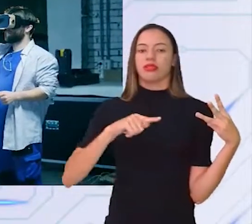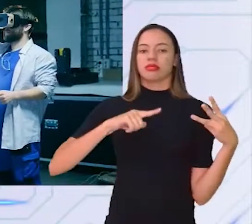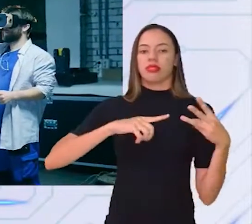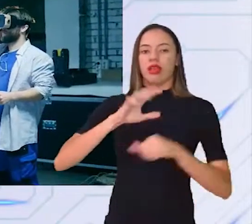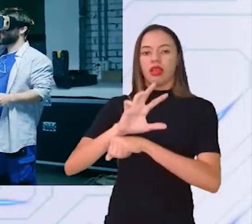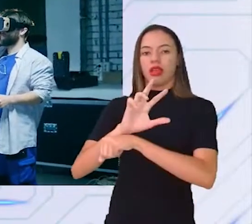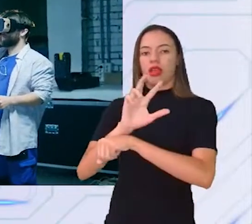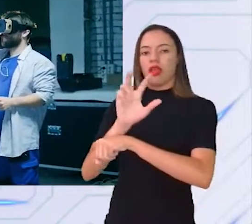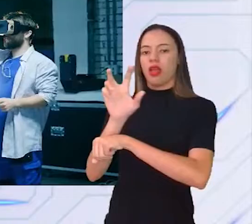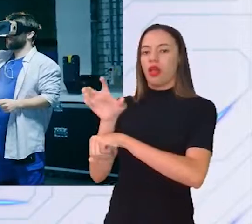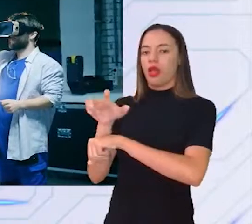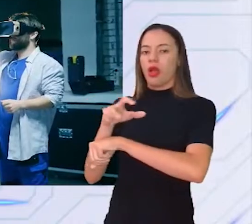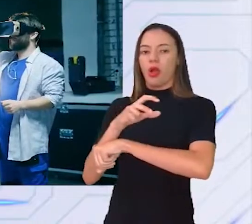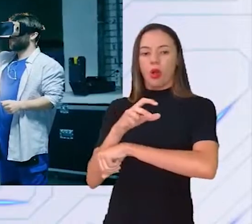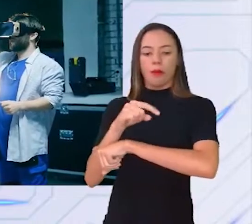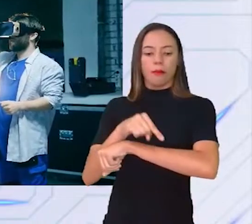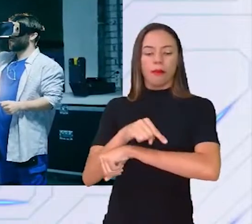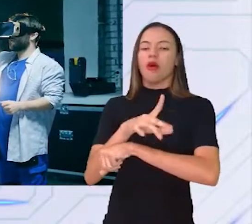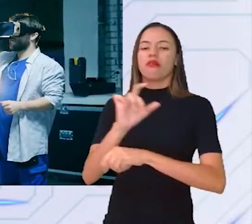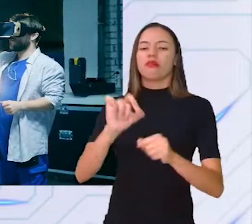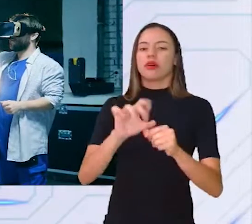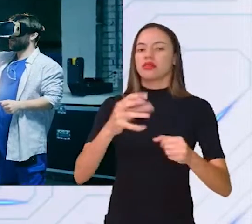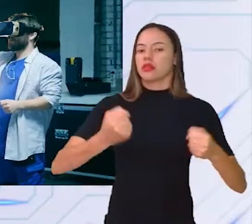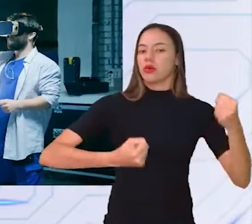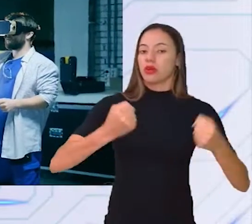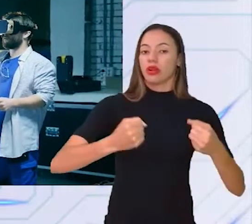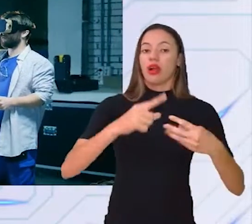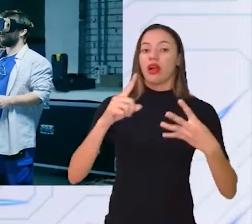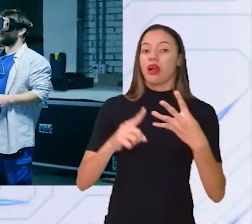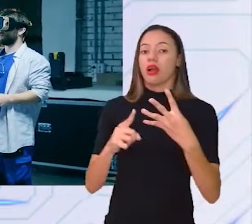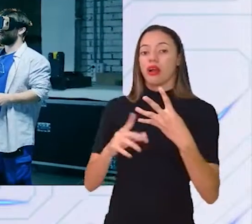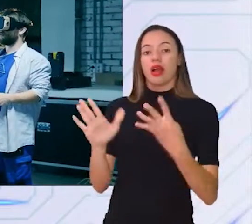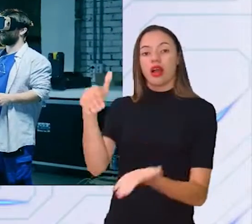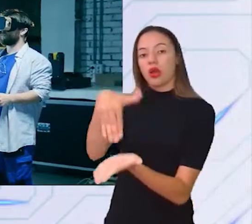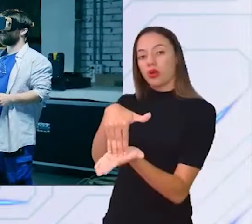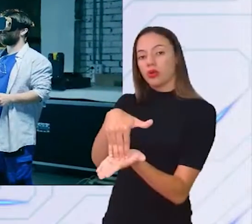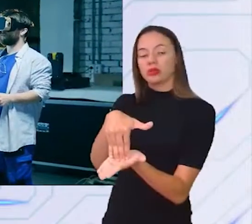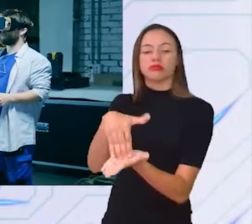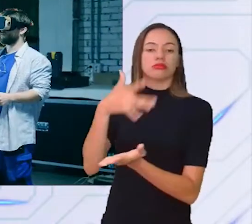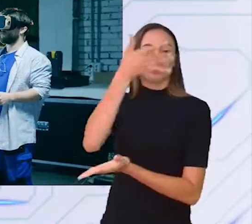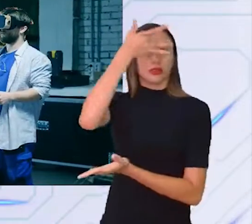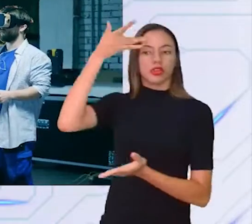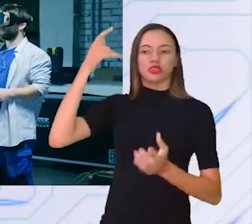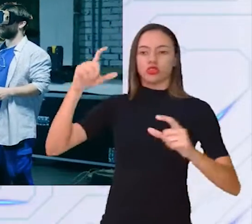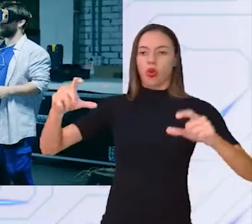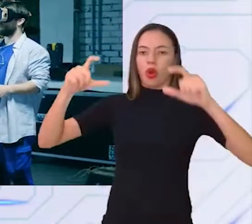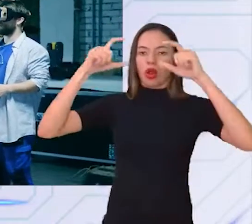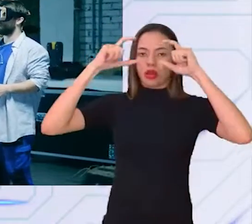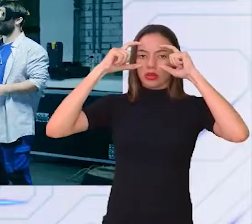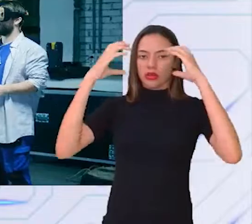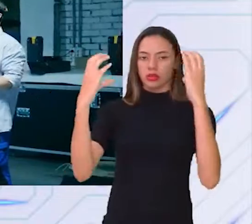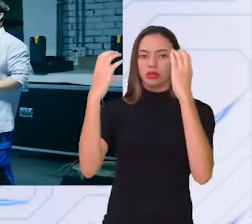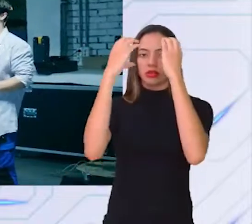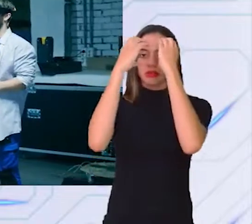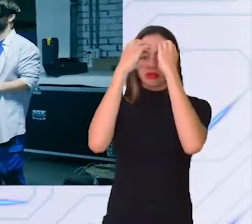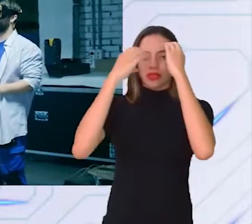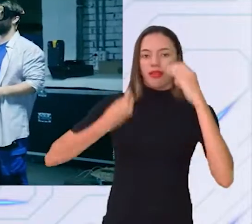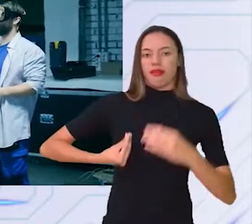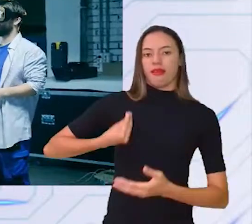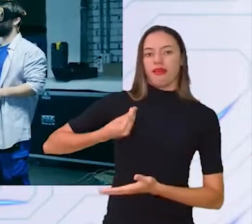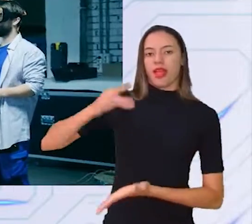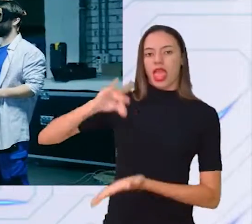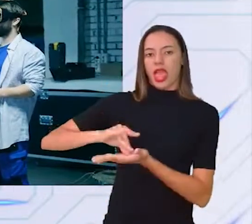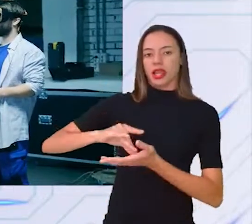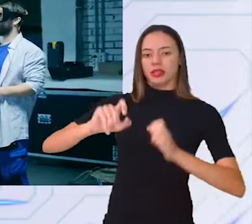robôs que parece que estão montando um carro, né? E aquela última ali, a pessoa com óculos de realidade aumentada e